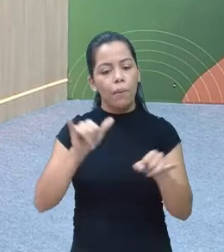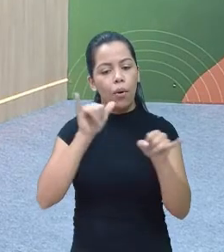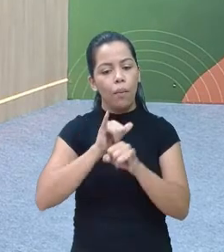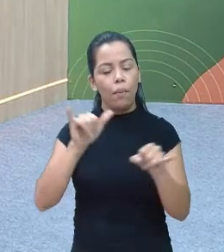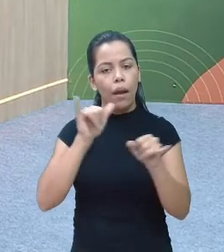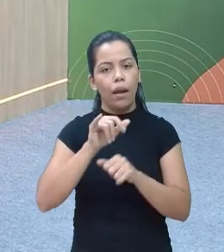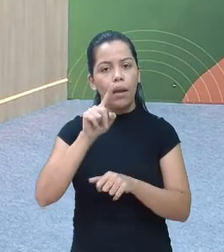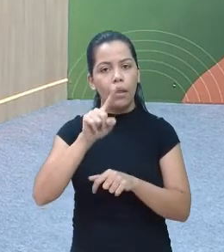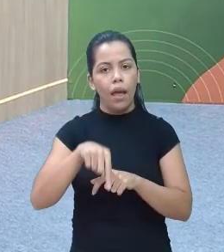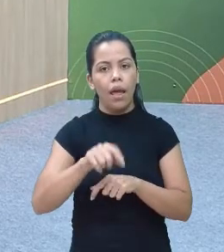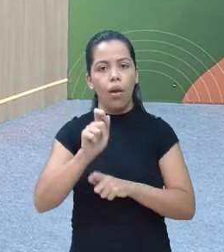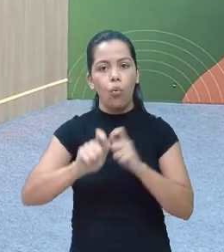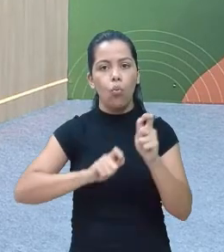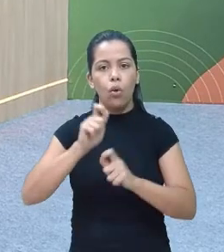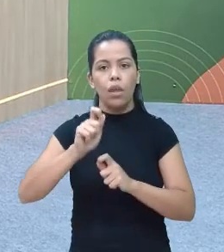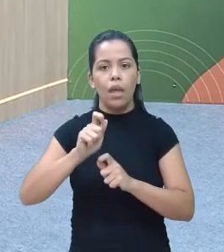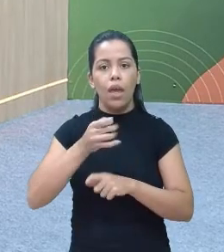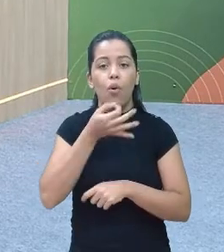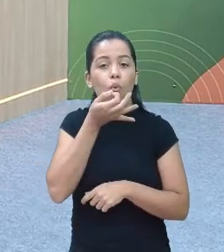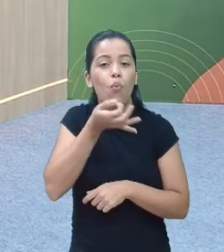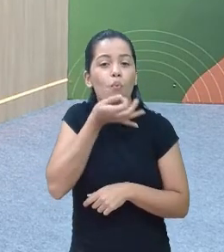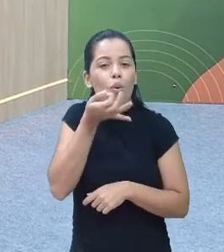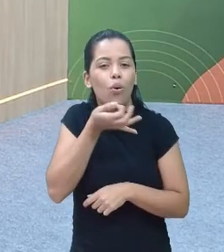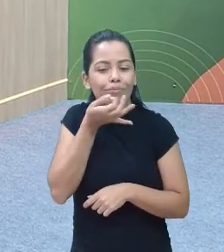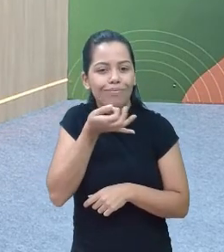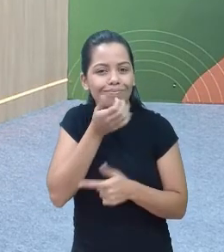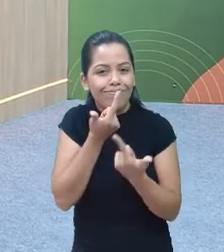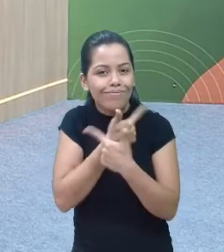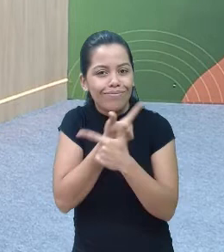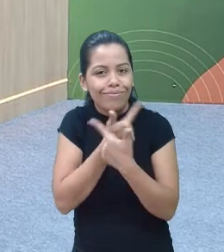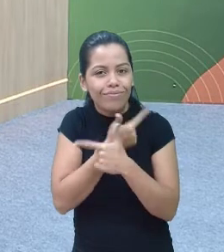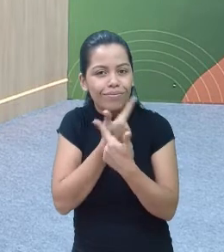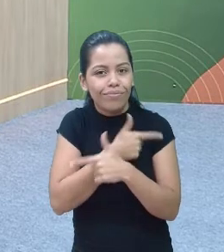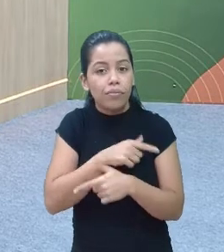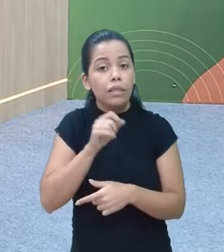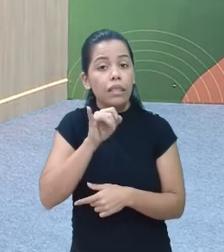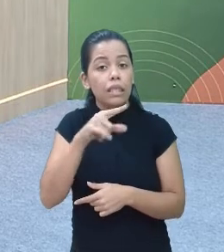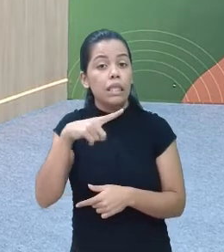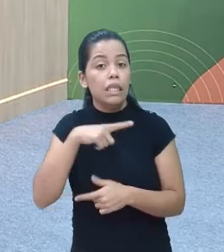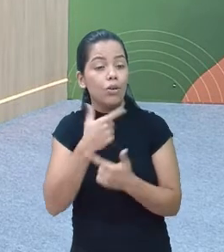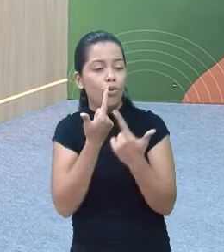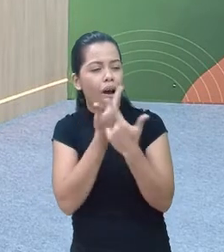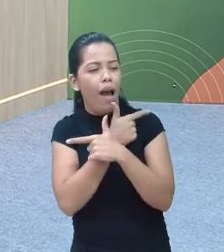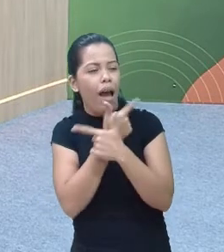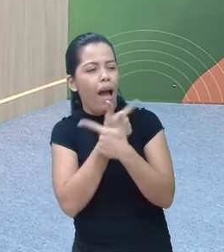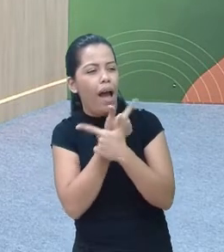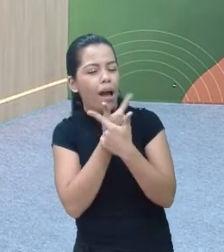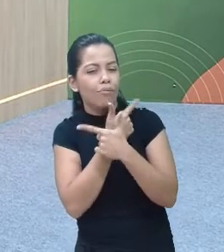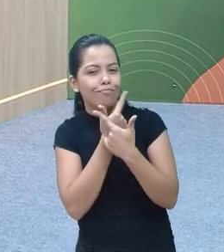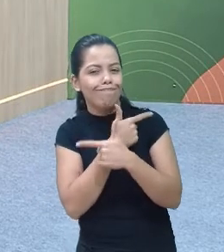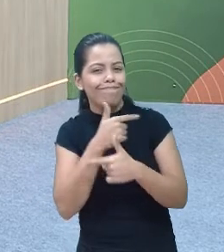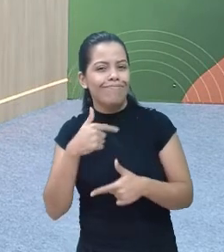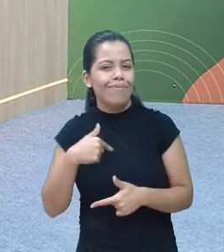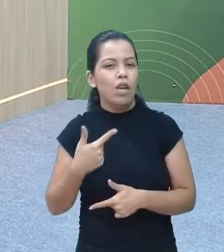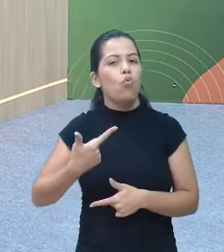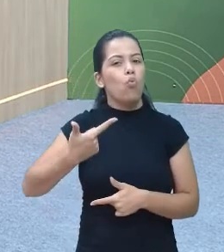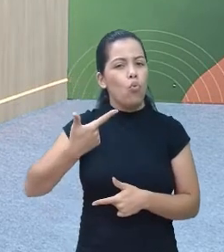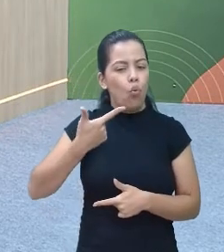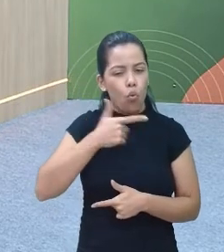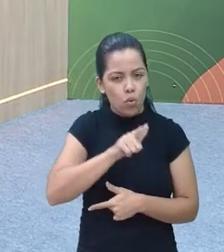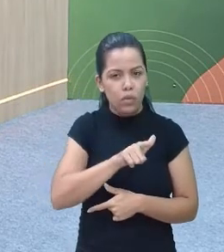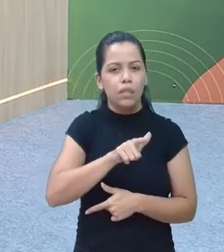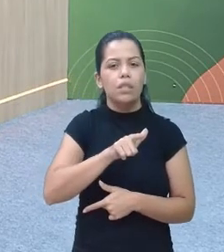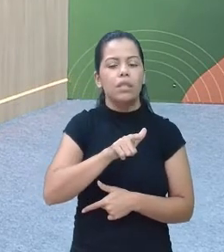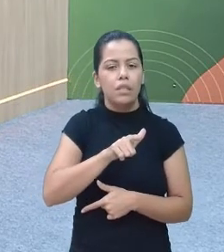também consigo chegar em mais gente na minha propaganda. Então, se eu sou muito sério, muito carrancudo,